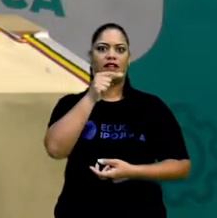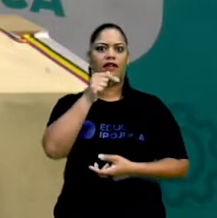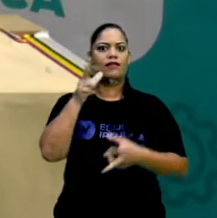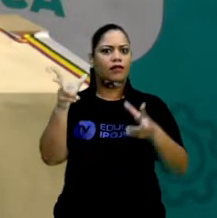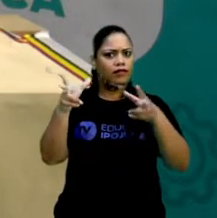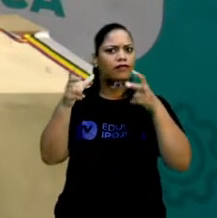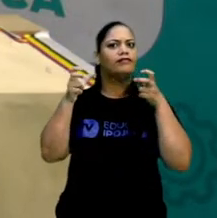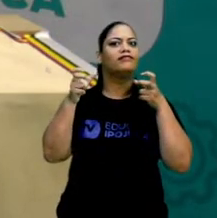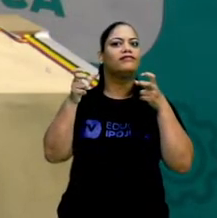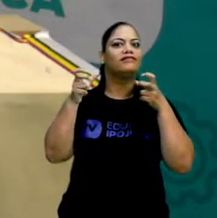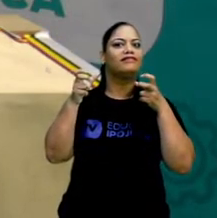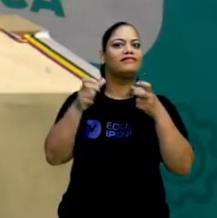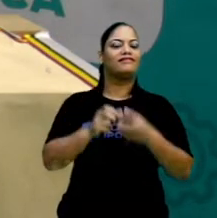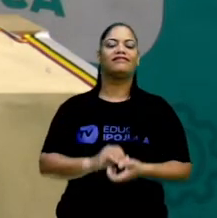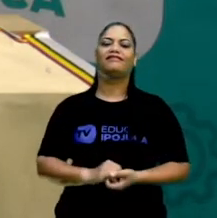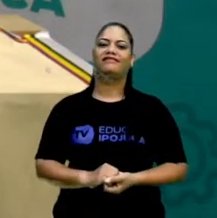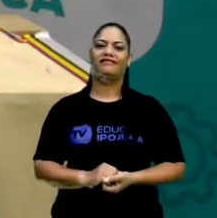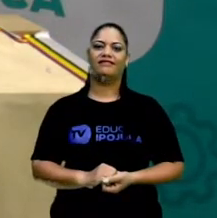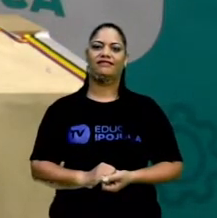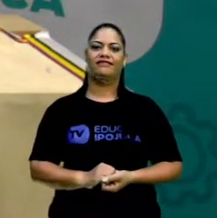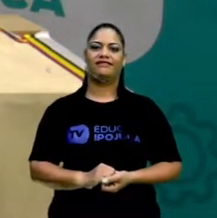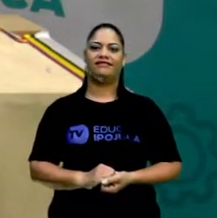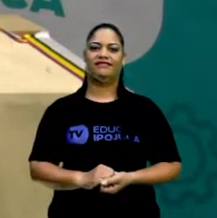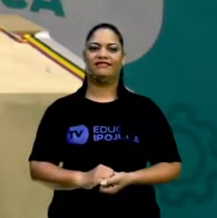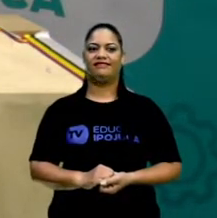prestar atenção.